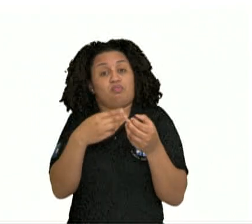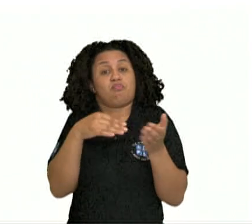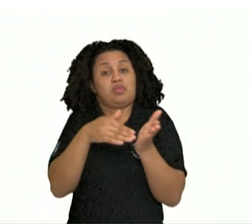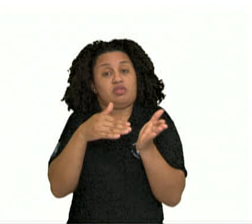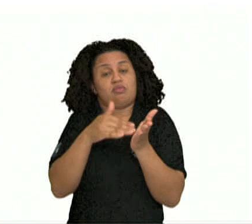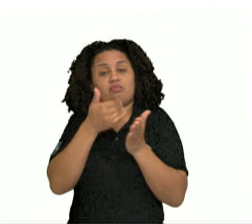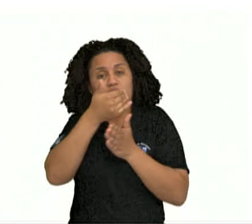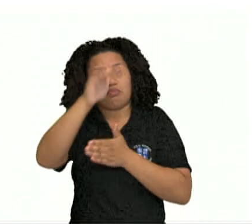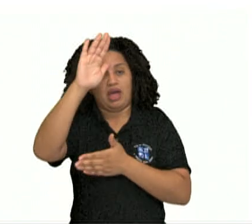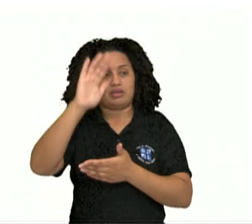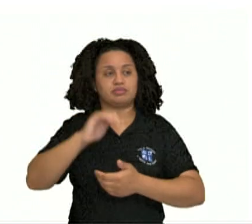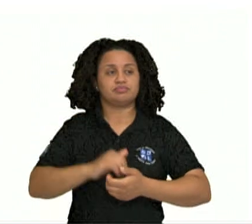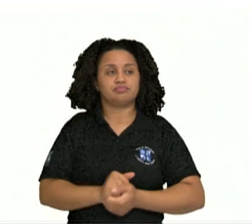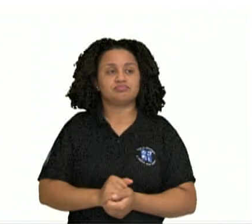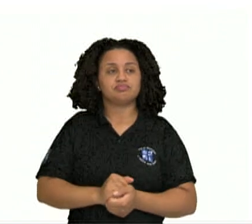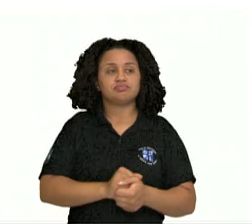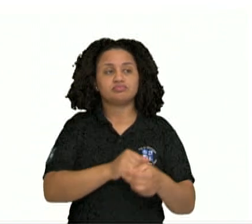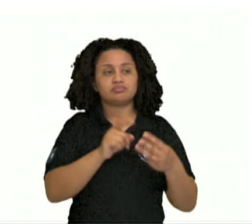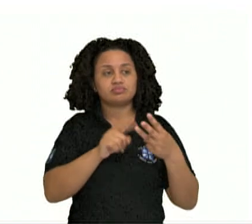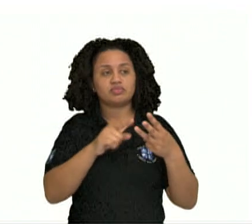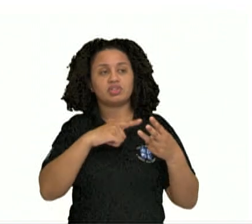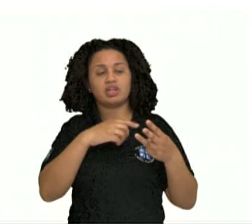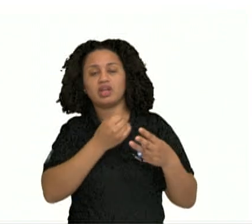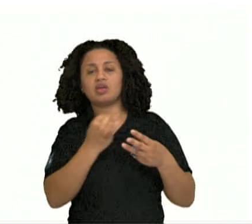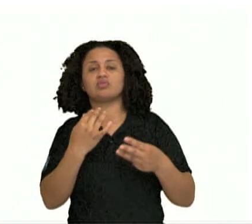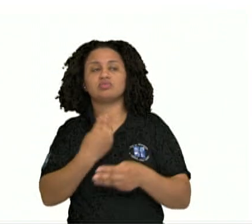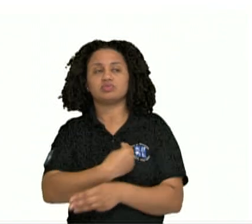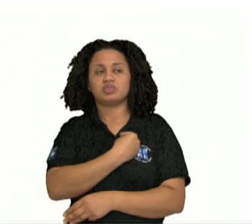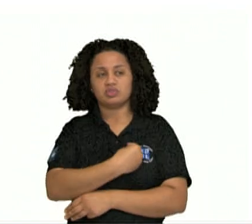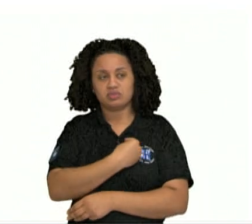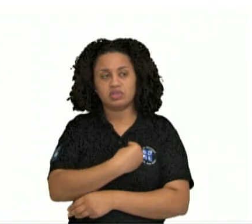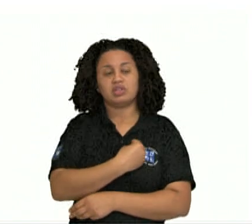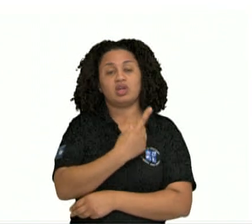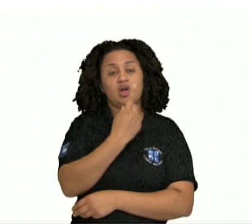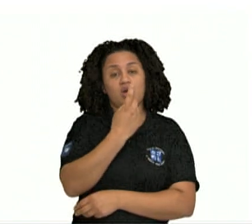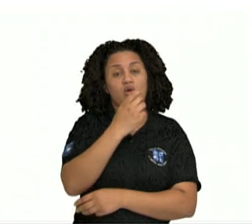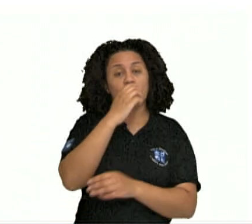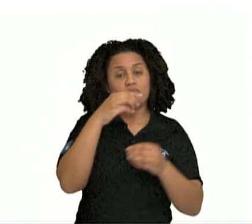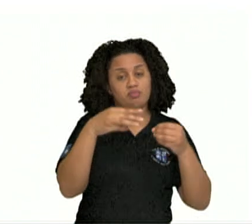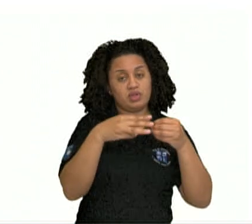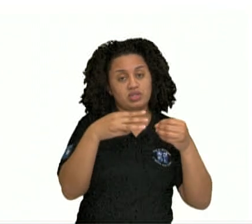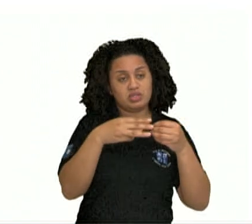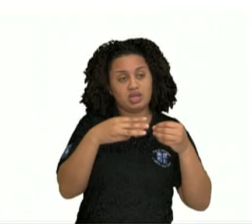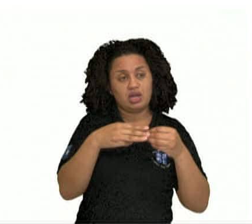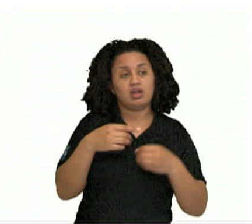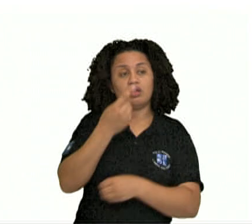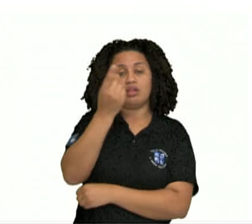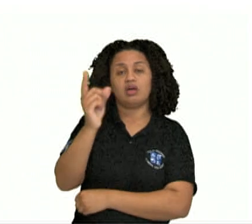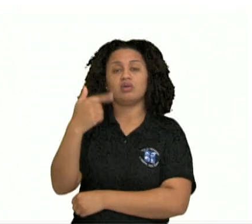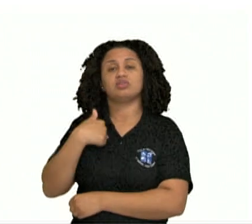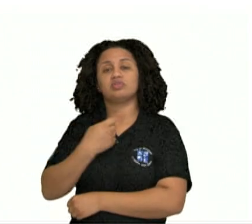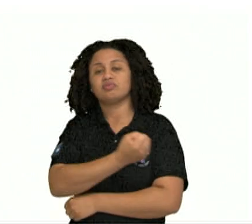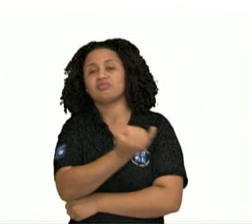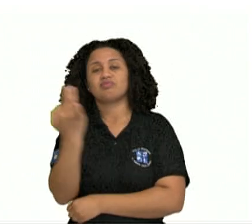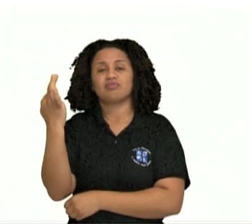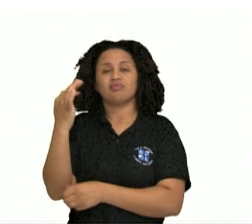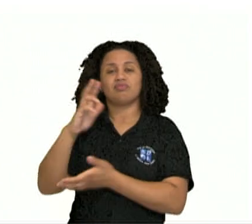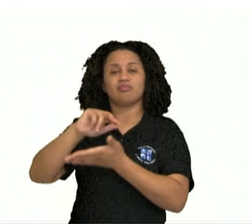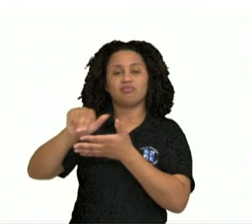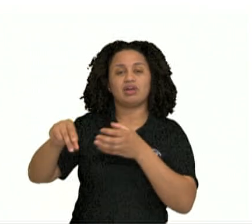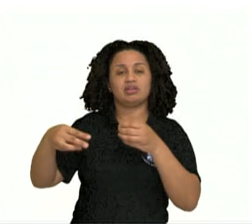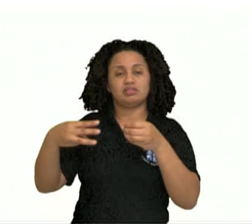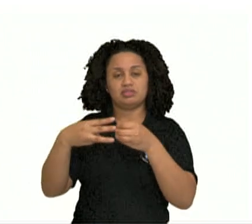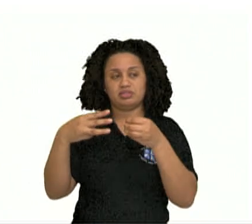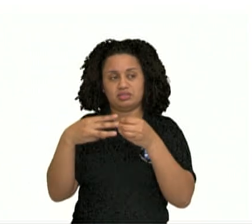Existem organismos vivos que são unicelulares e também por isso eu lares os unicelulares são aqueles são feitos por uma